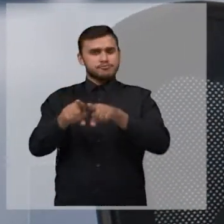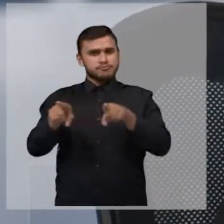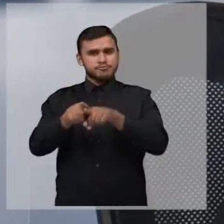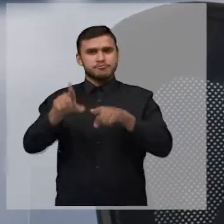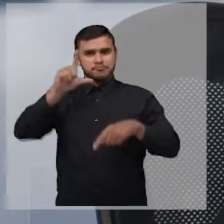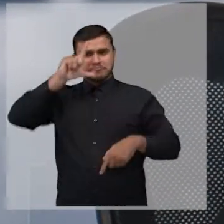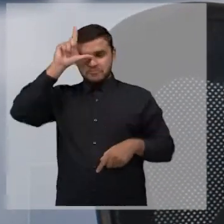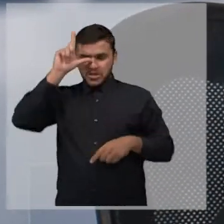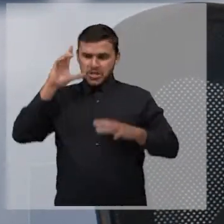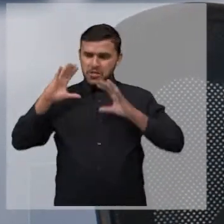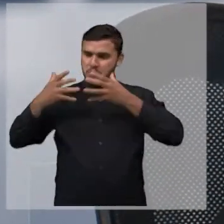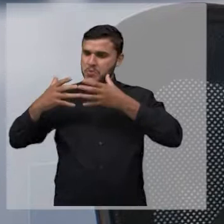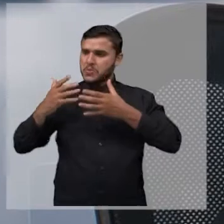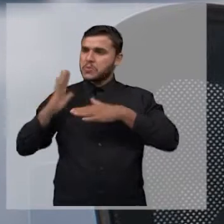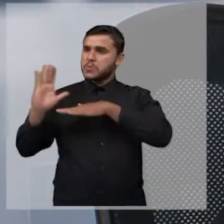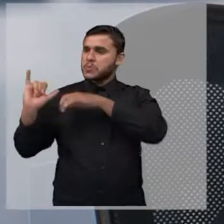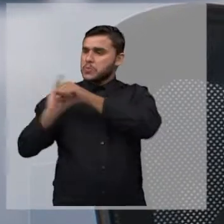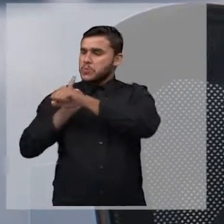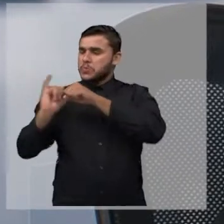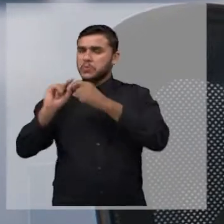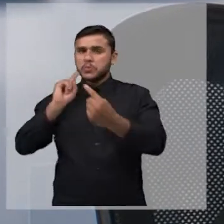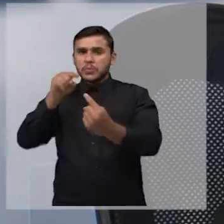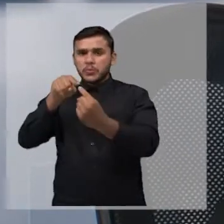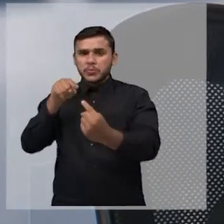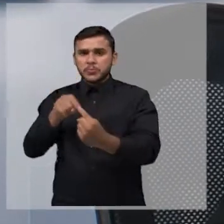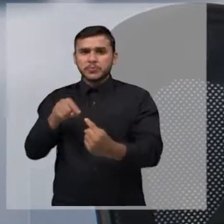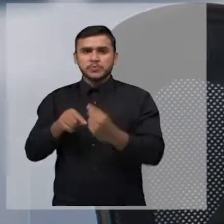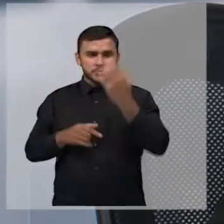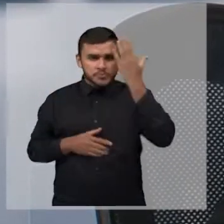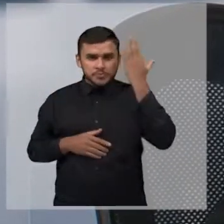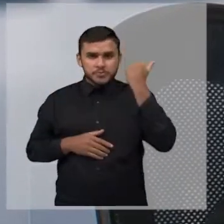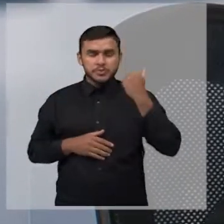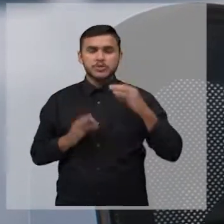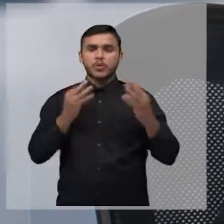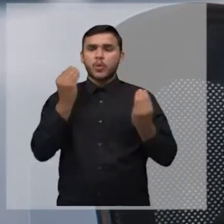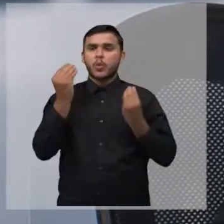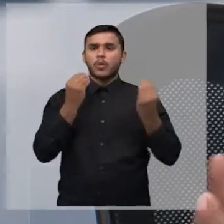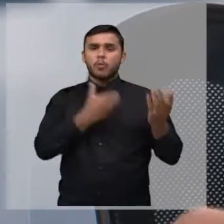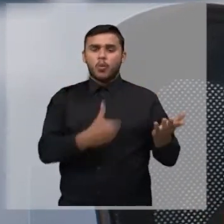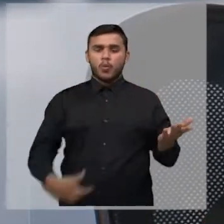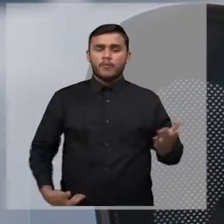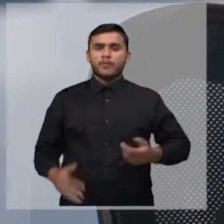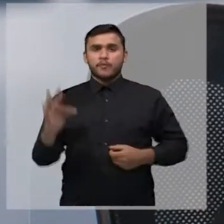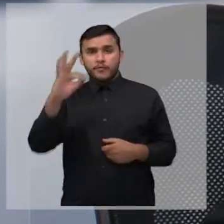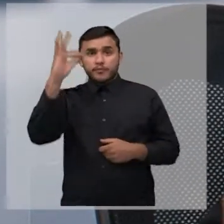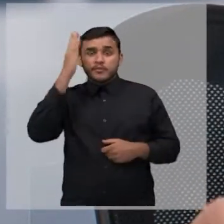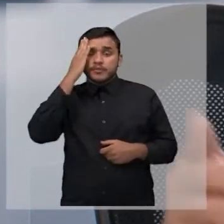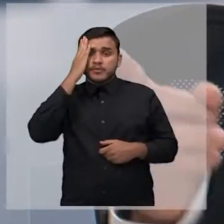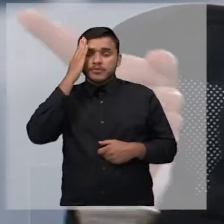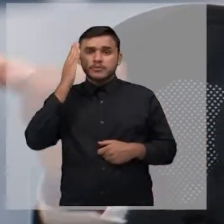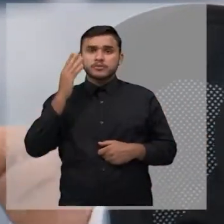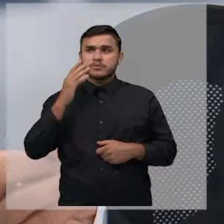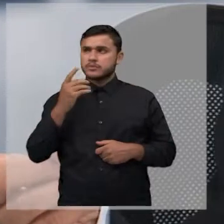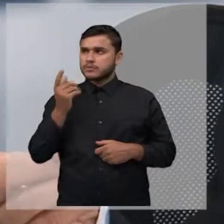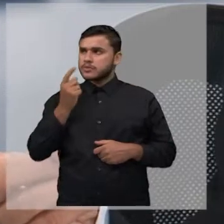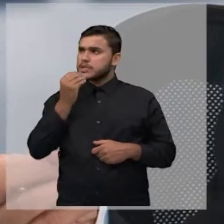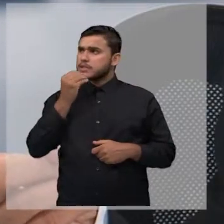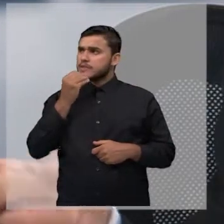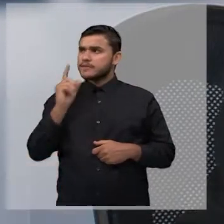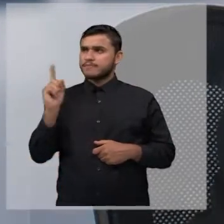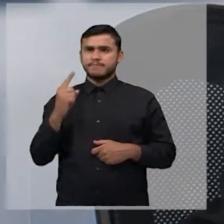sempre, literalmente, está questionando ações do governo federal, que não deveria o